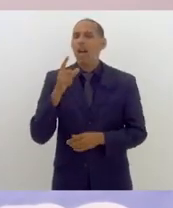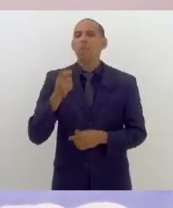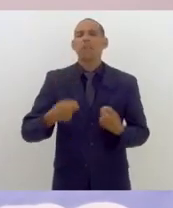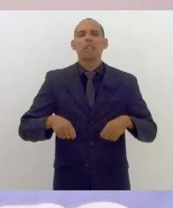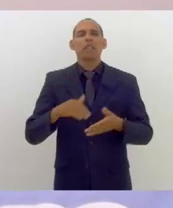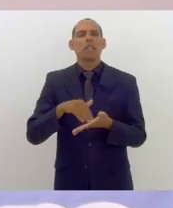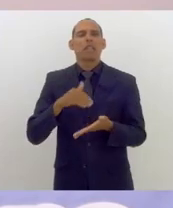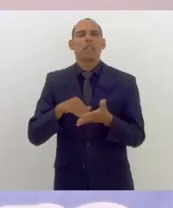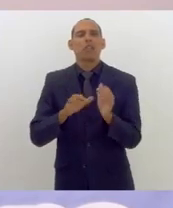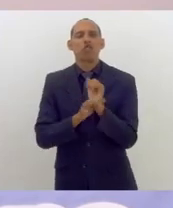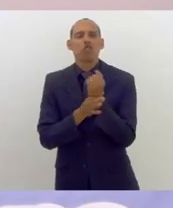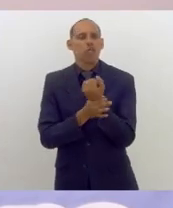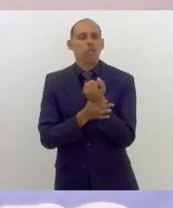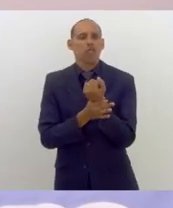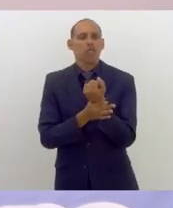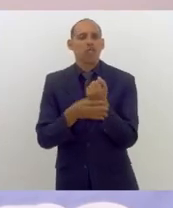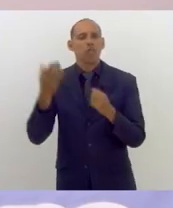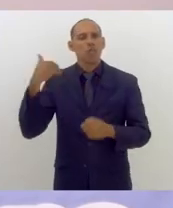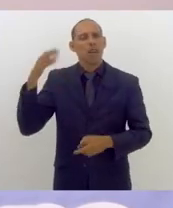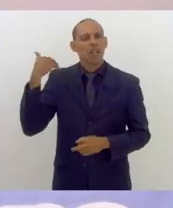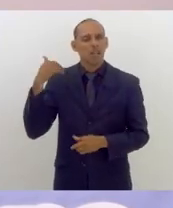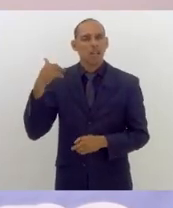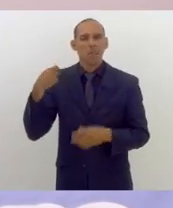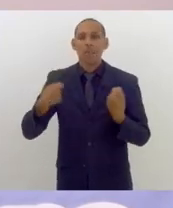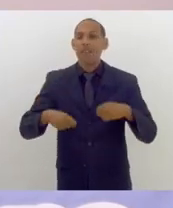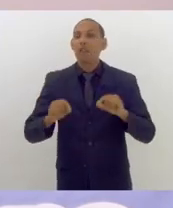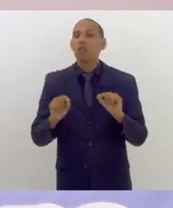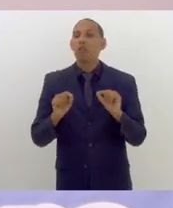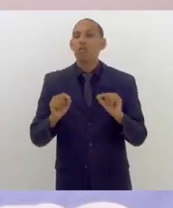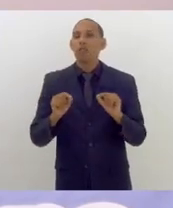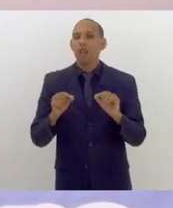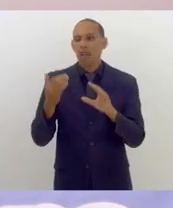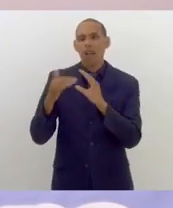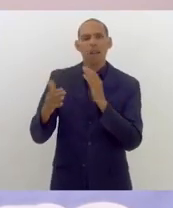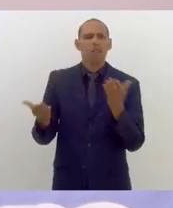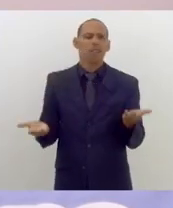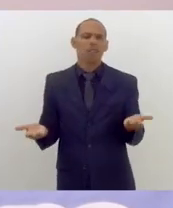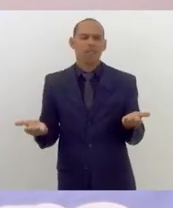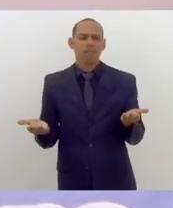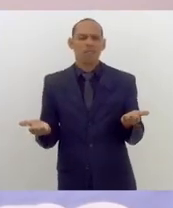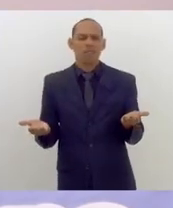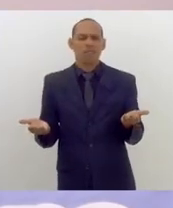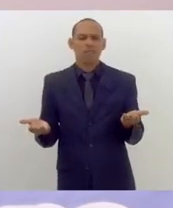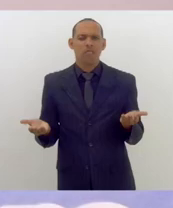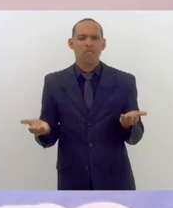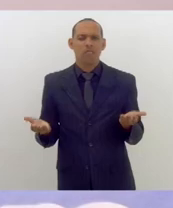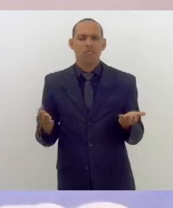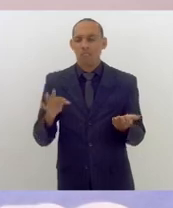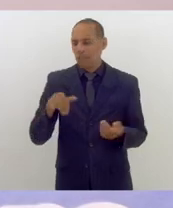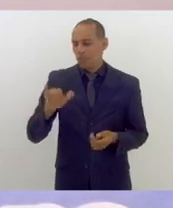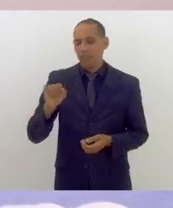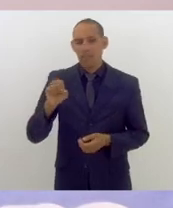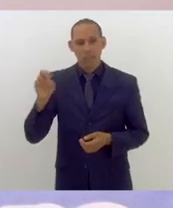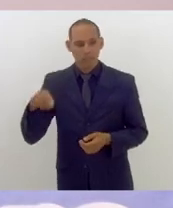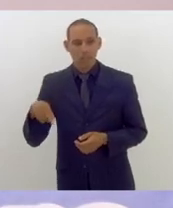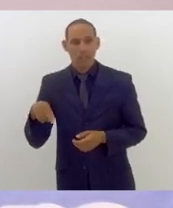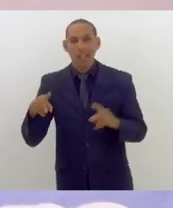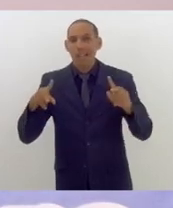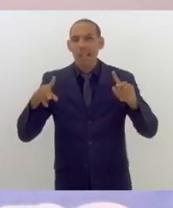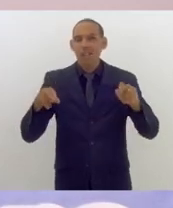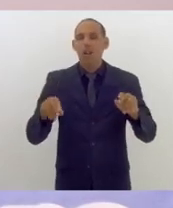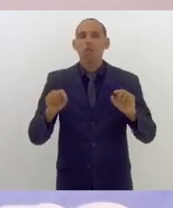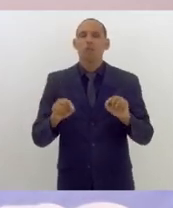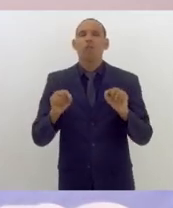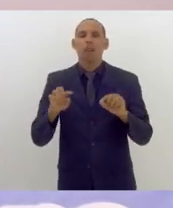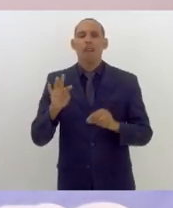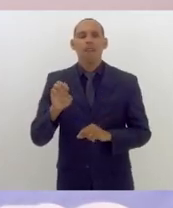secretário de segurança na época para poder dar encaminhamento Então essa questão é igualzinha essa questão